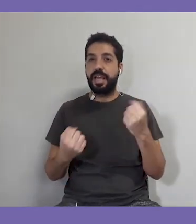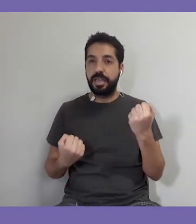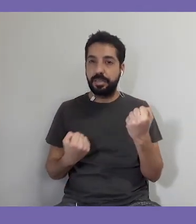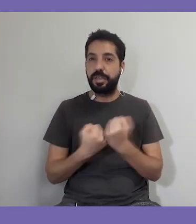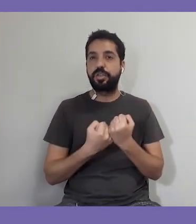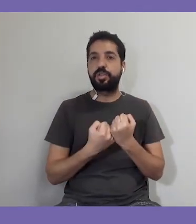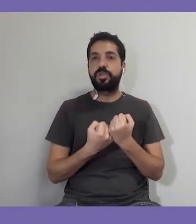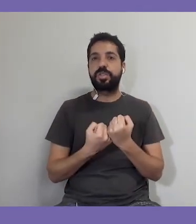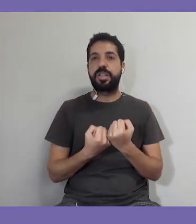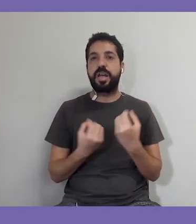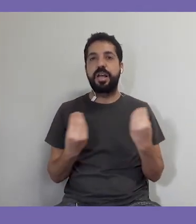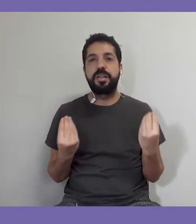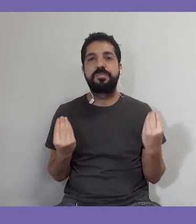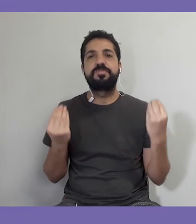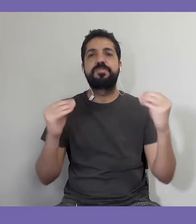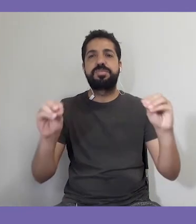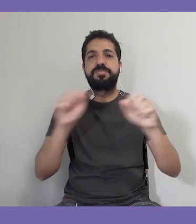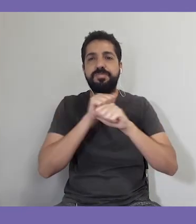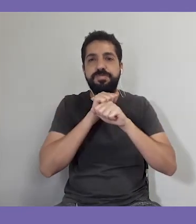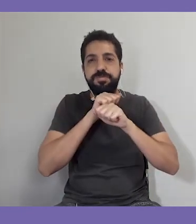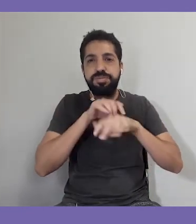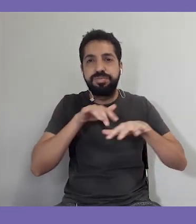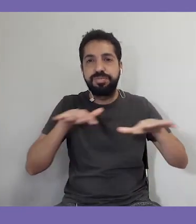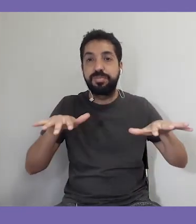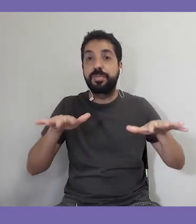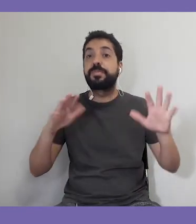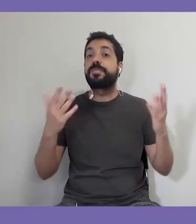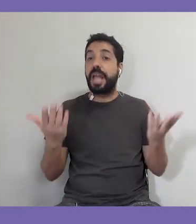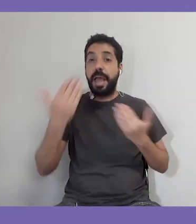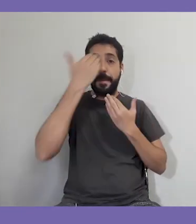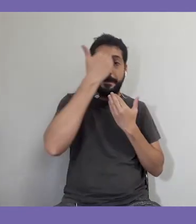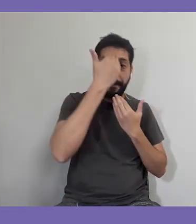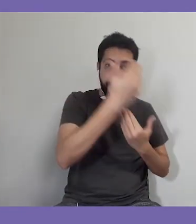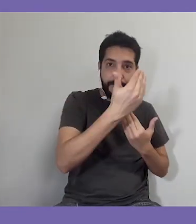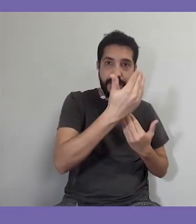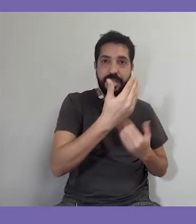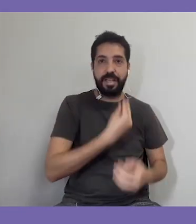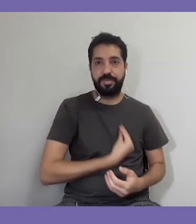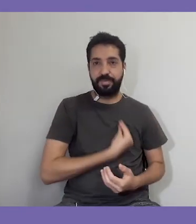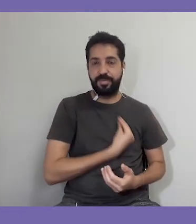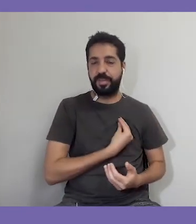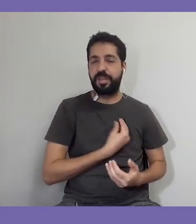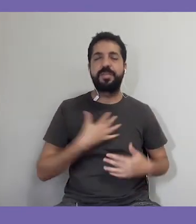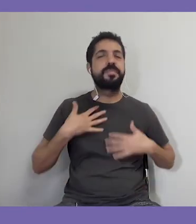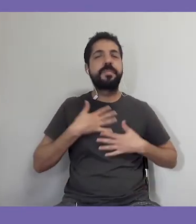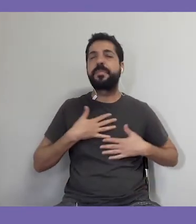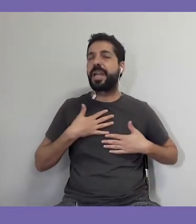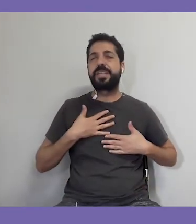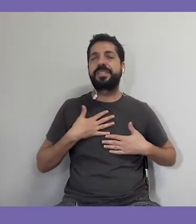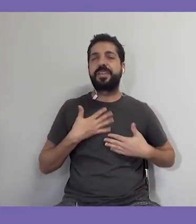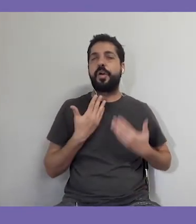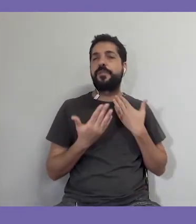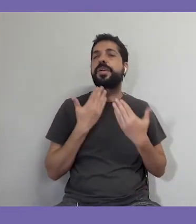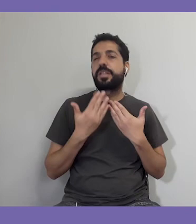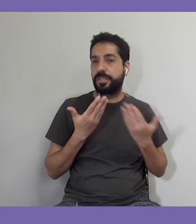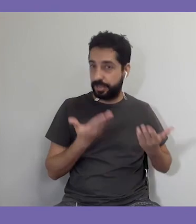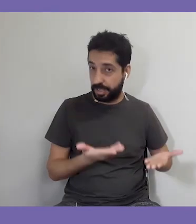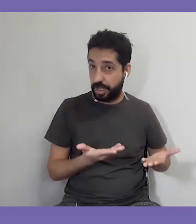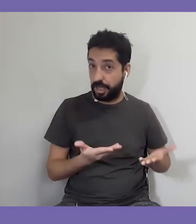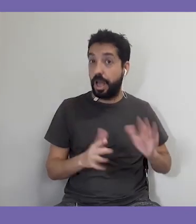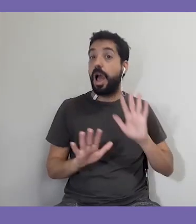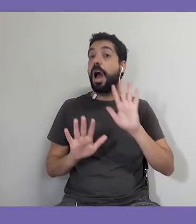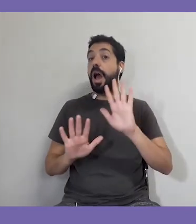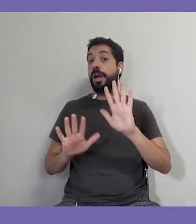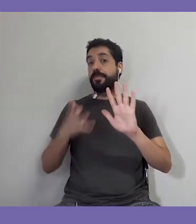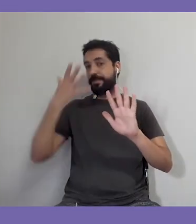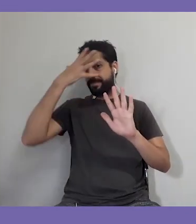difusão. Então tá, Lívia. Muito obrigado pela presença. Foi um prazer conversar com